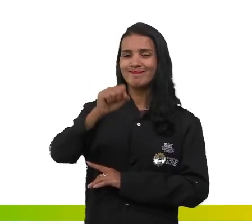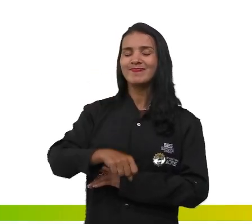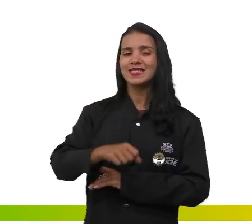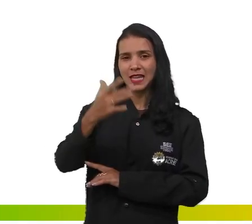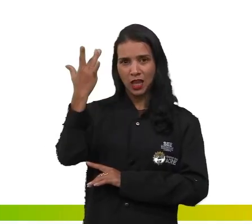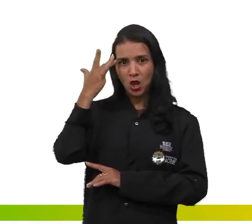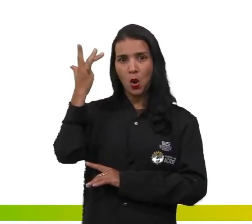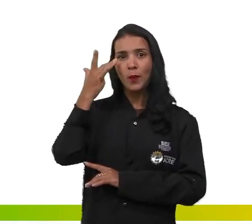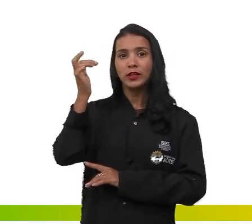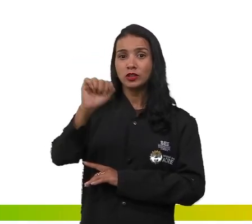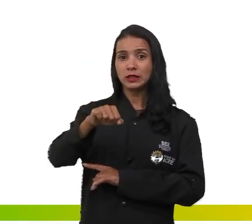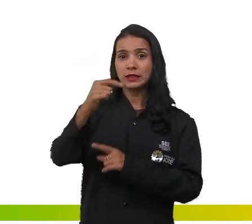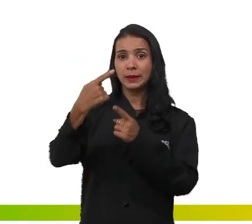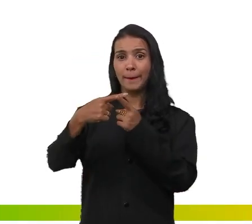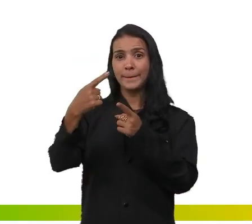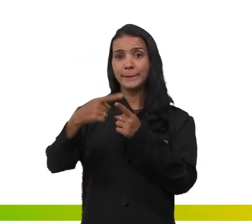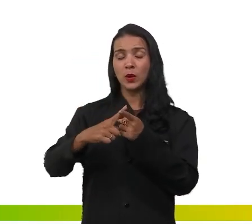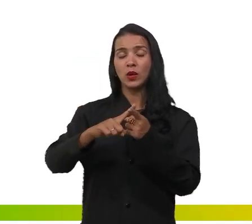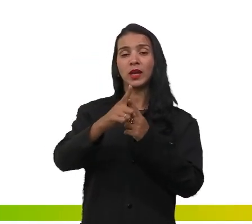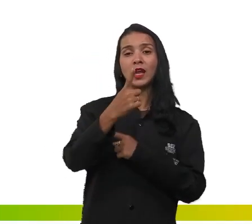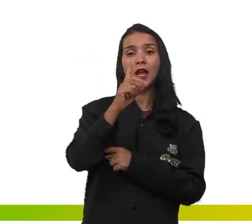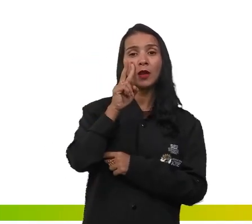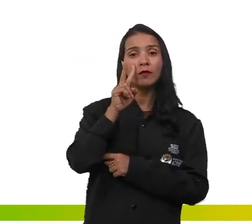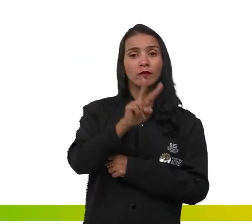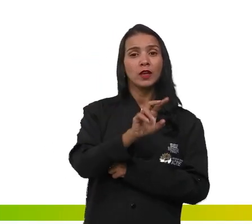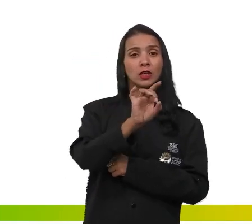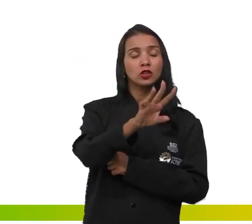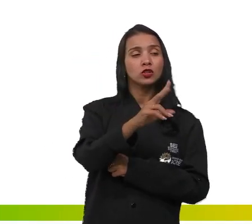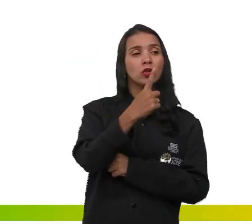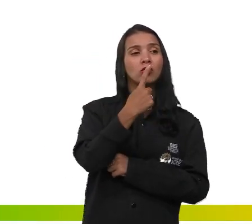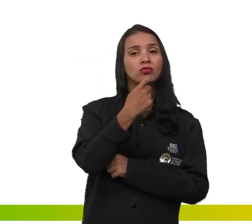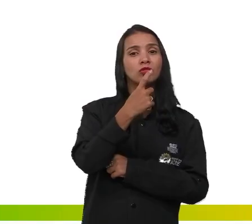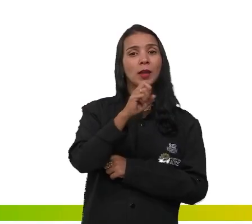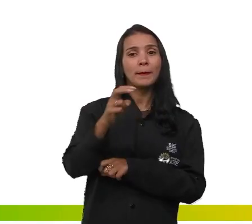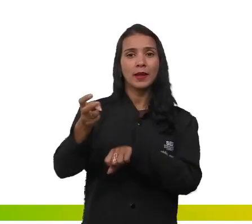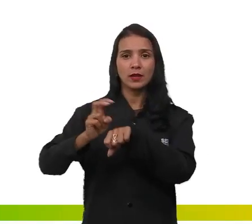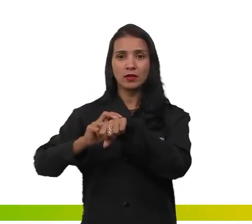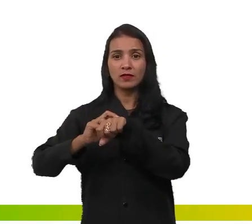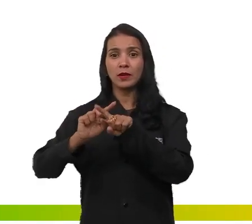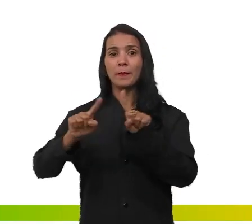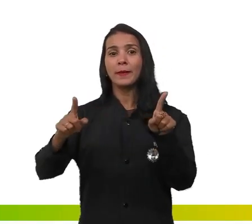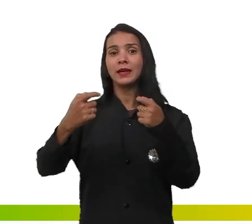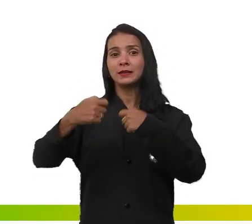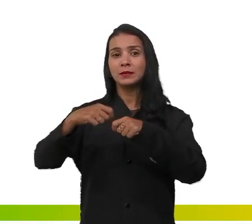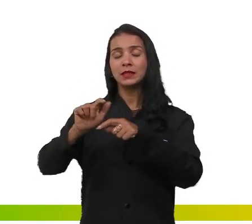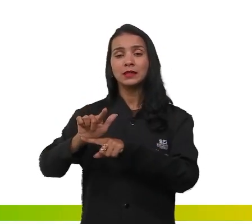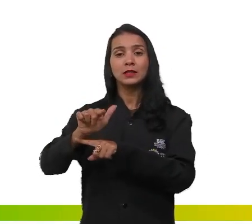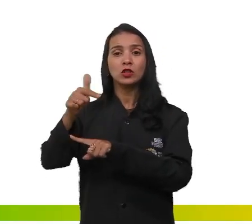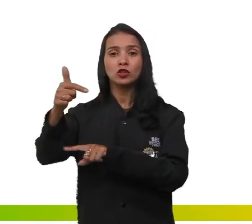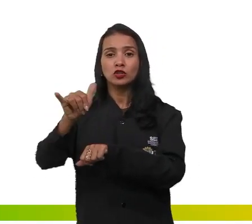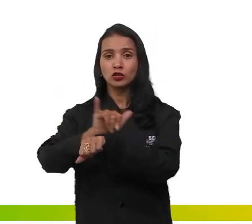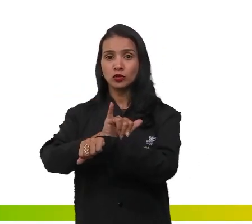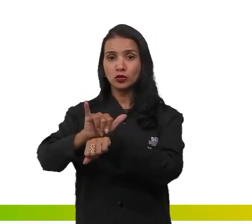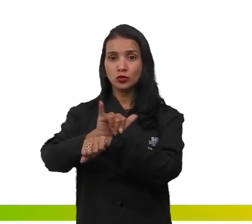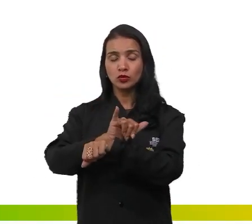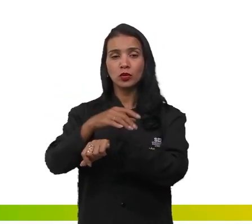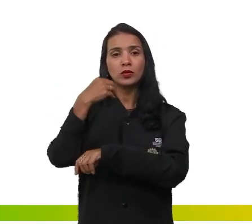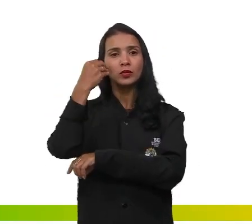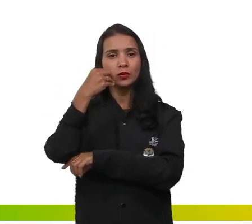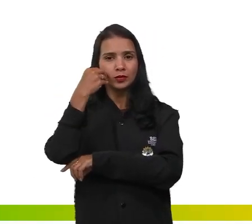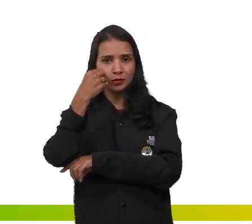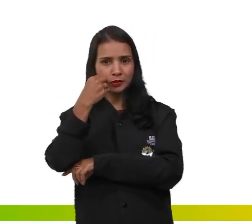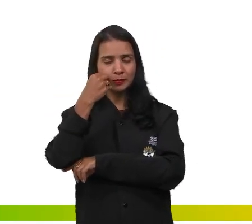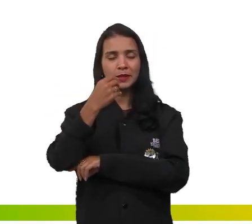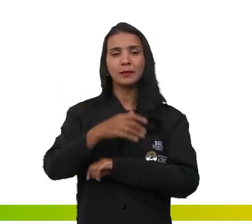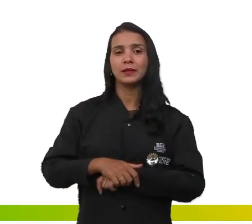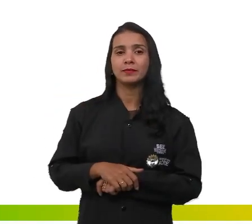e verde. O diagnóstico final, no entanto, depende de outros procedimentos médicos. O daltonismo é classificado